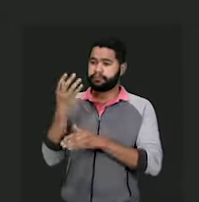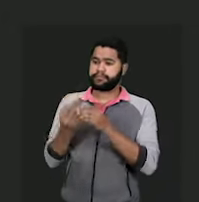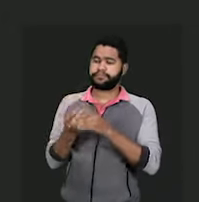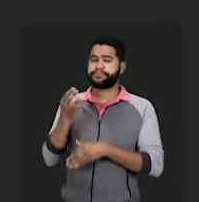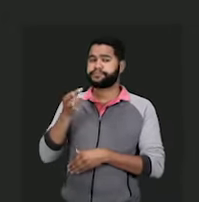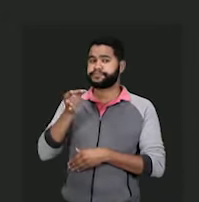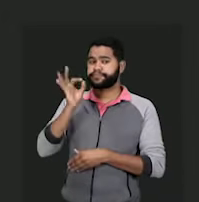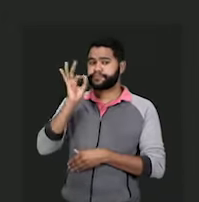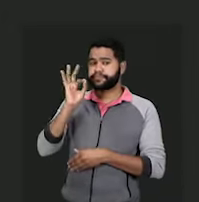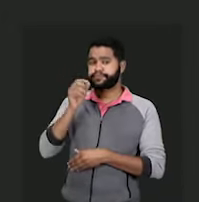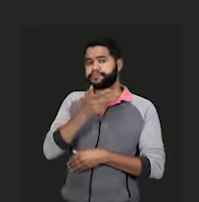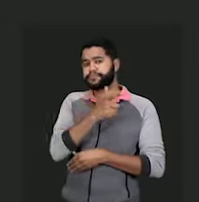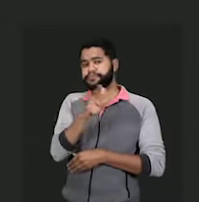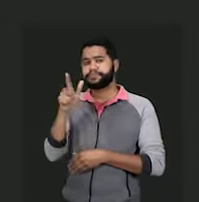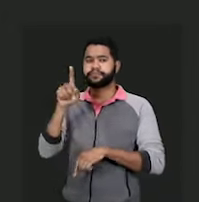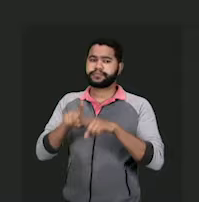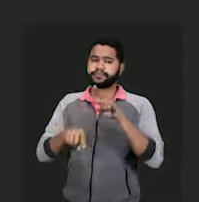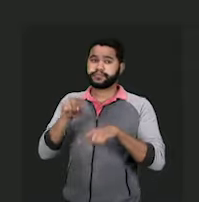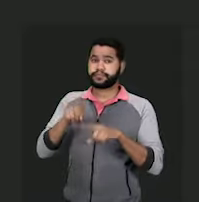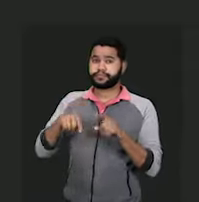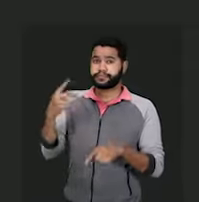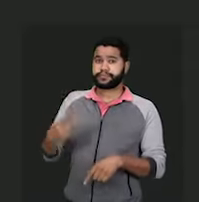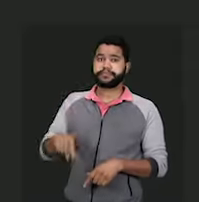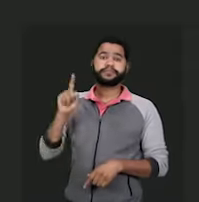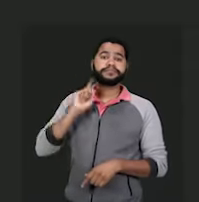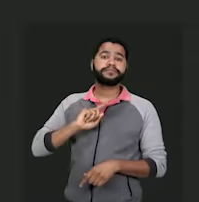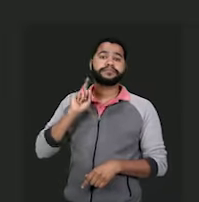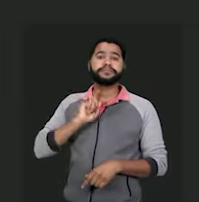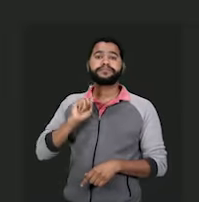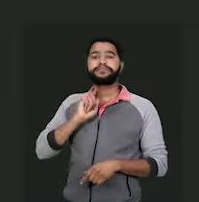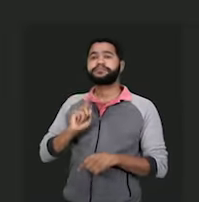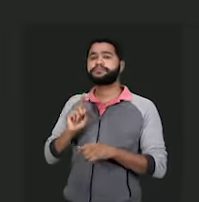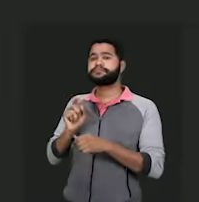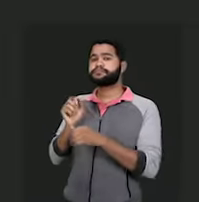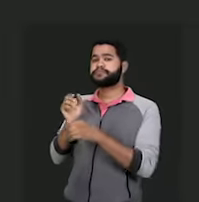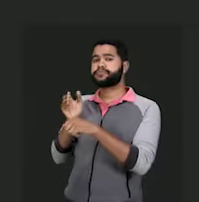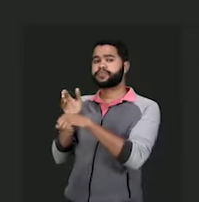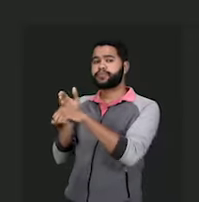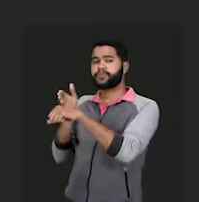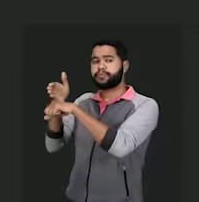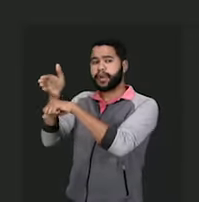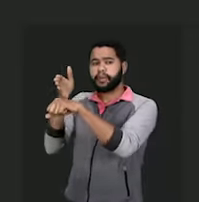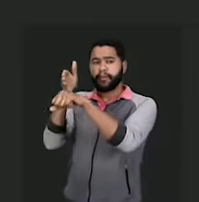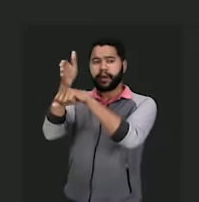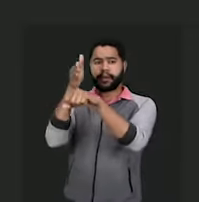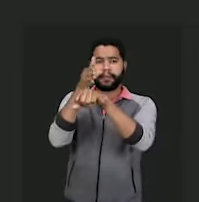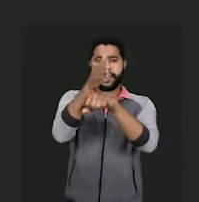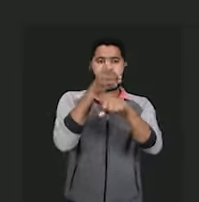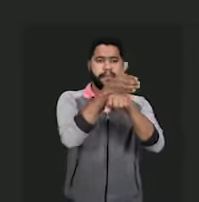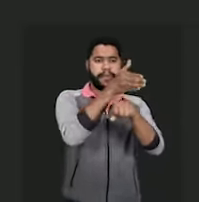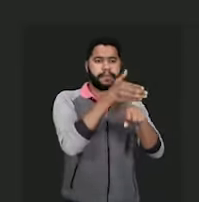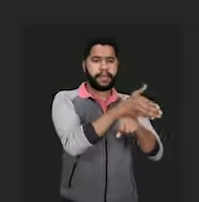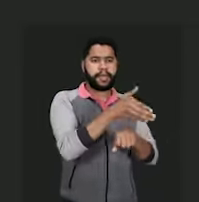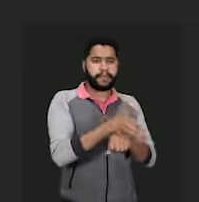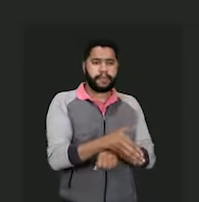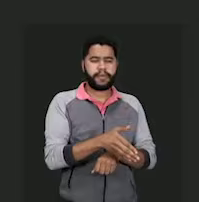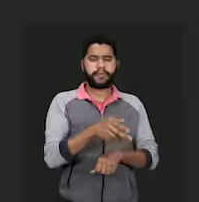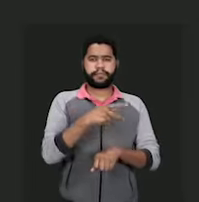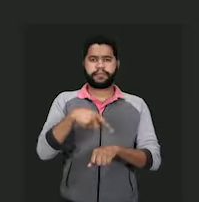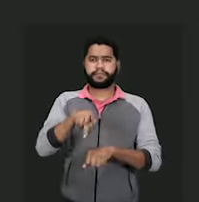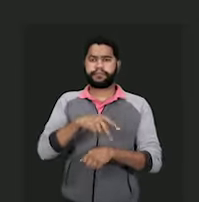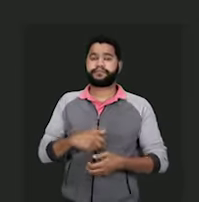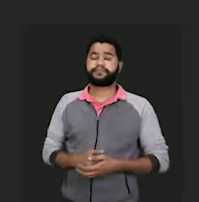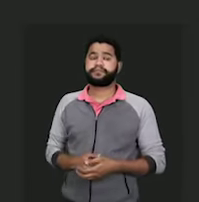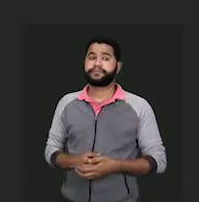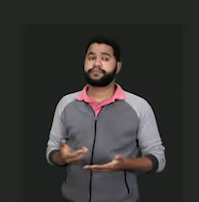de café e de outros produtos mim e cheguem a outros países muito distantes então aqui a